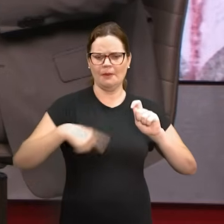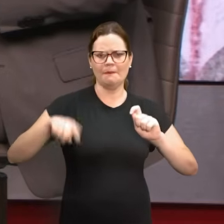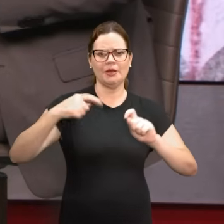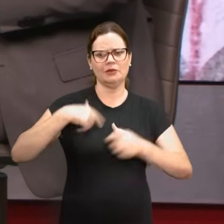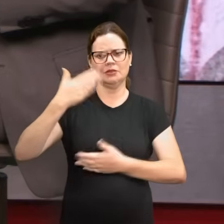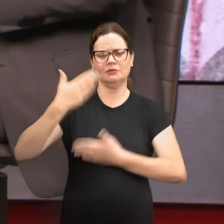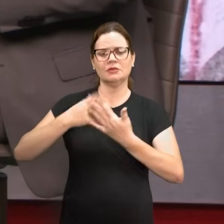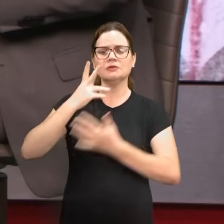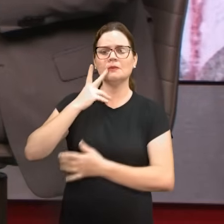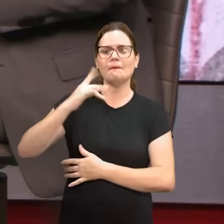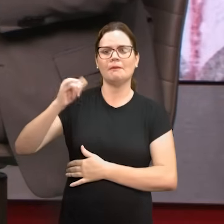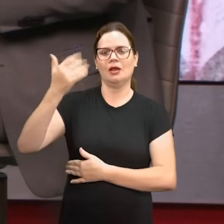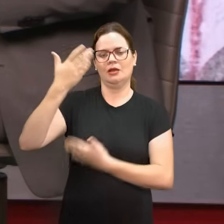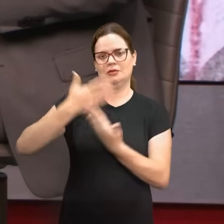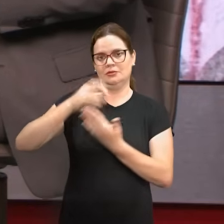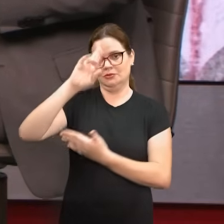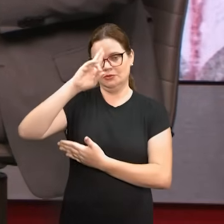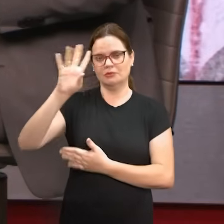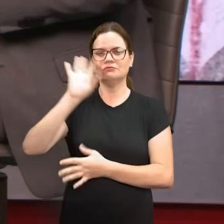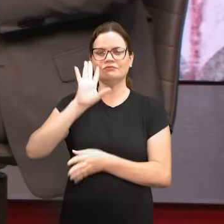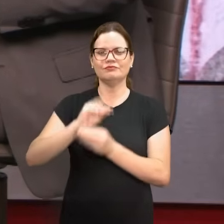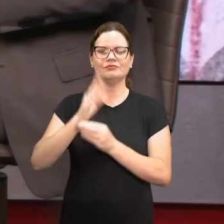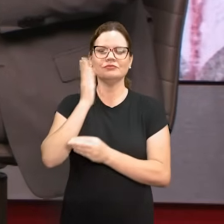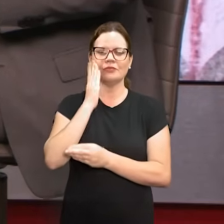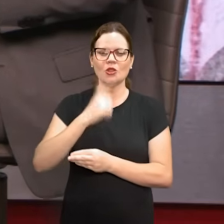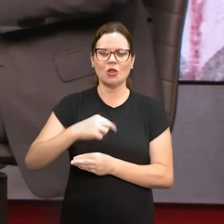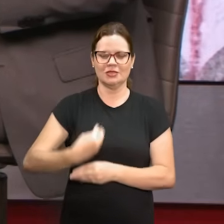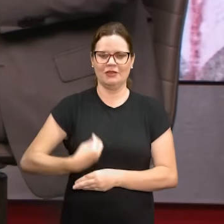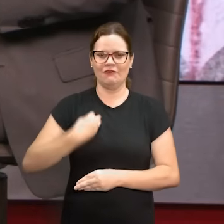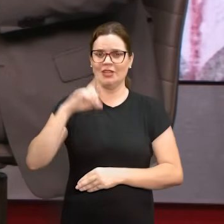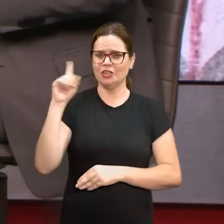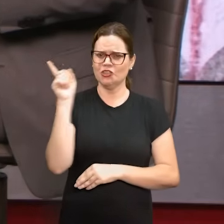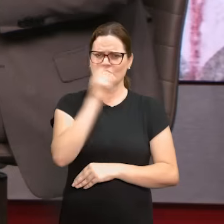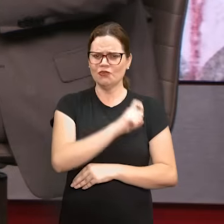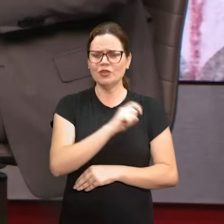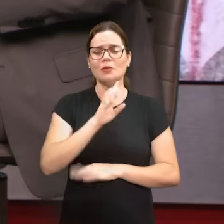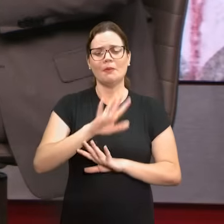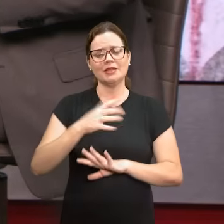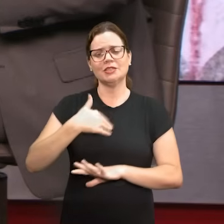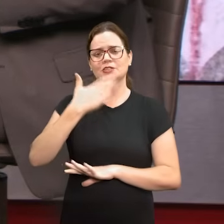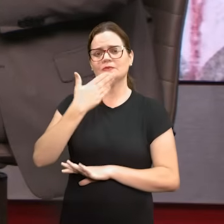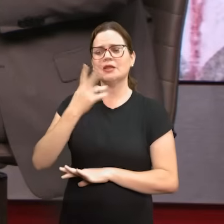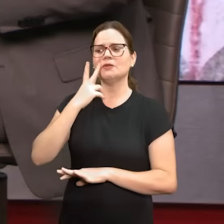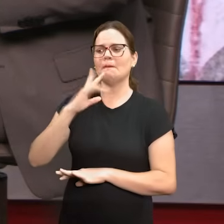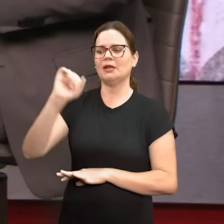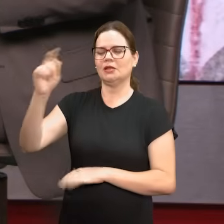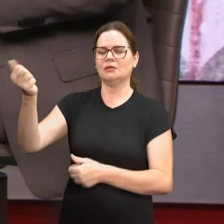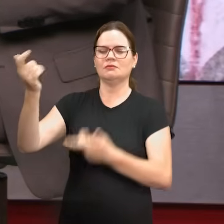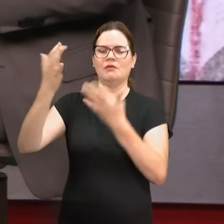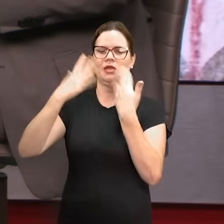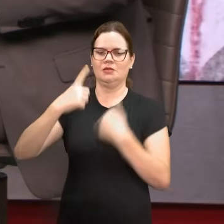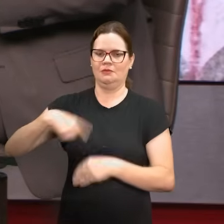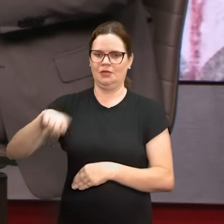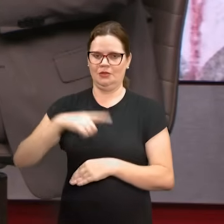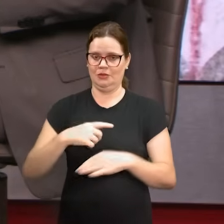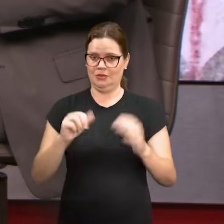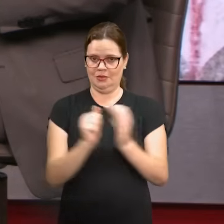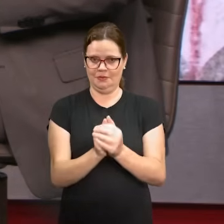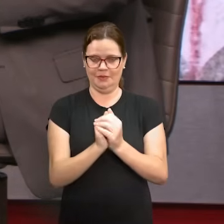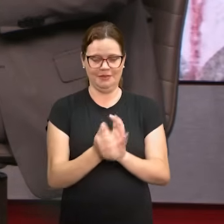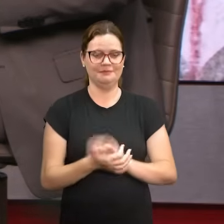Pai Celestial, diante, às vezes, da sequidão do momento que nós estamos vivendo, que Ele tem fontes de águas para nós.